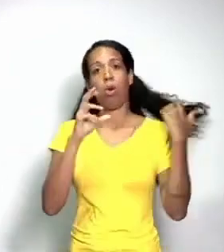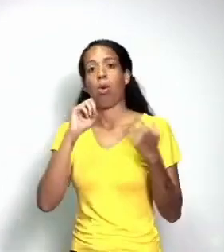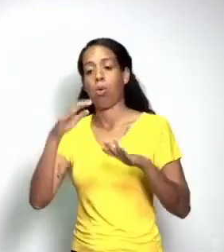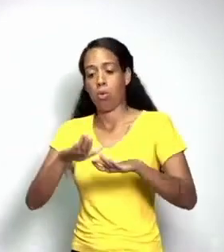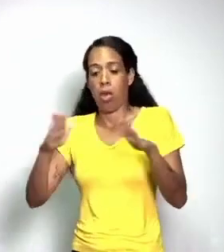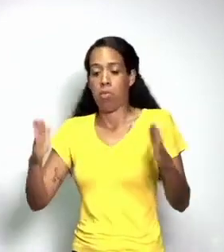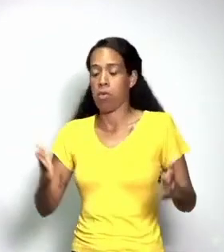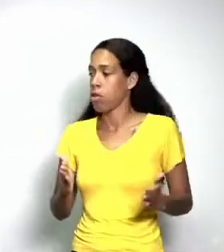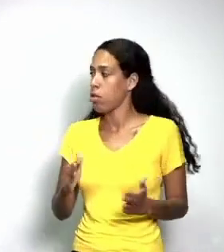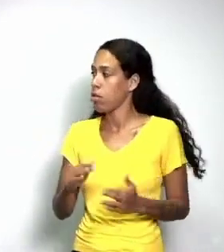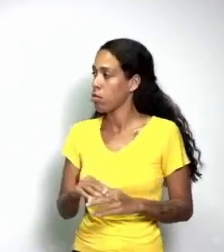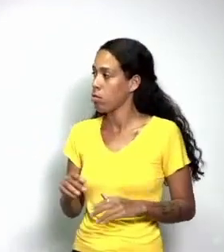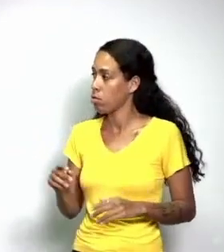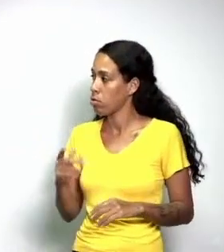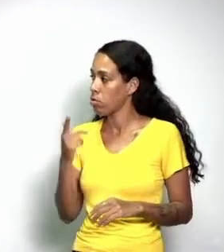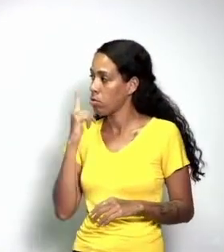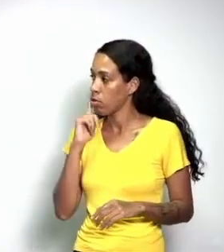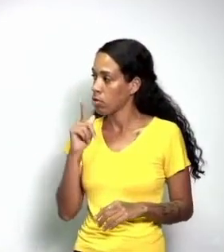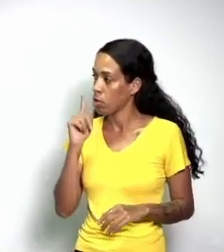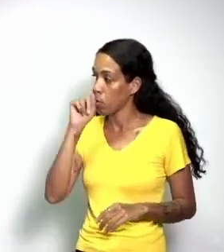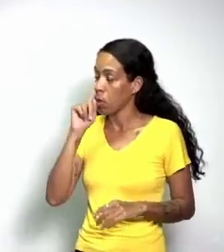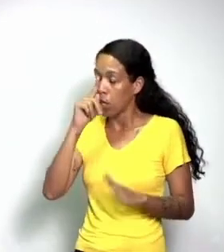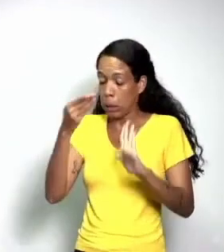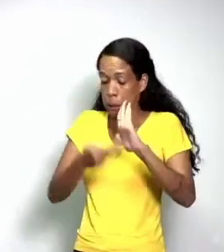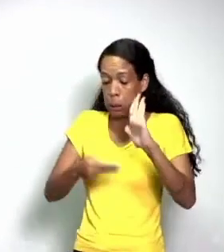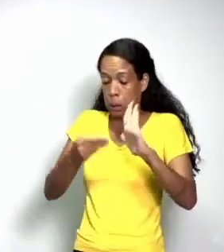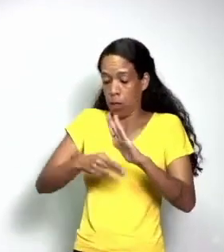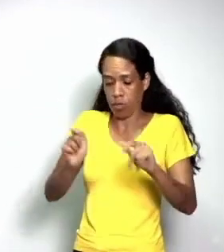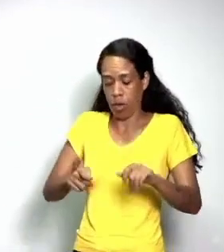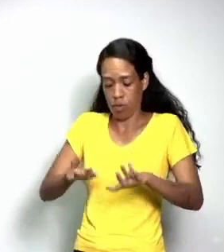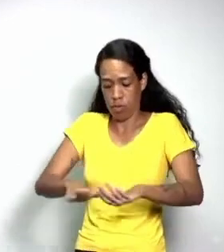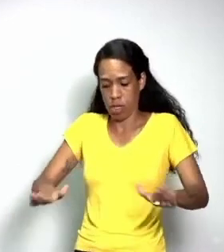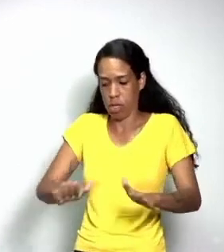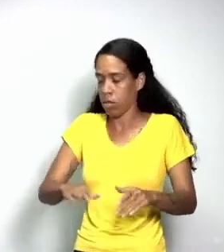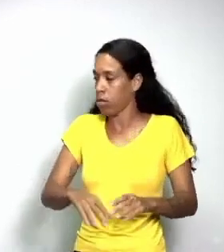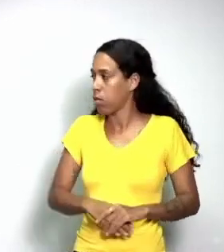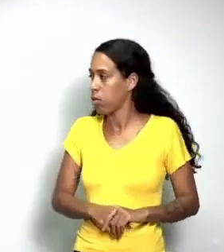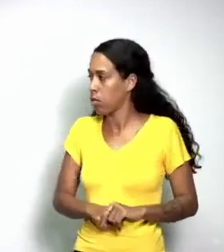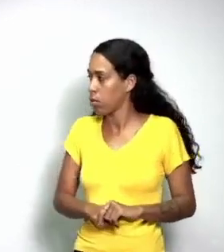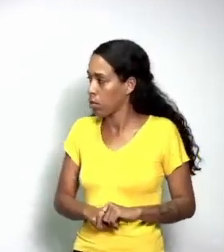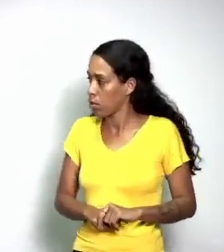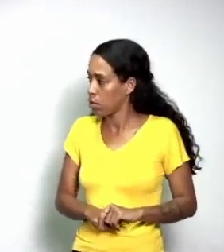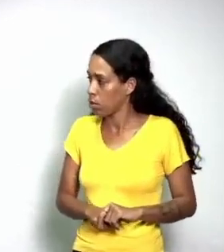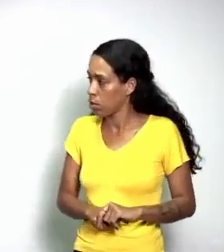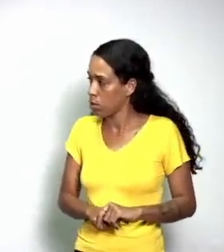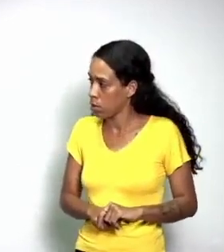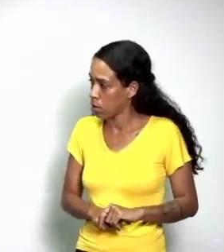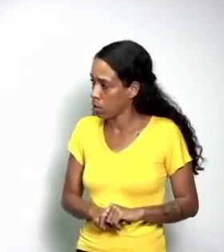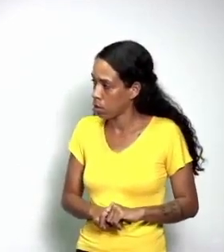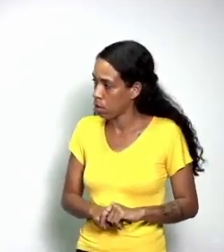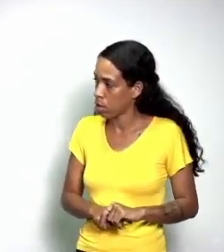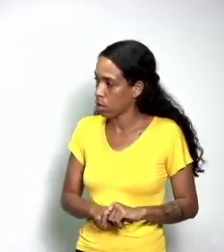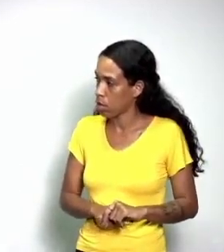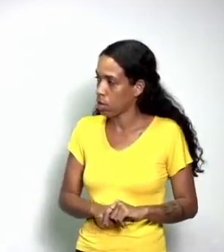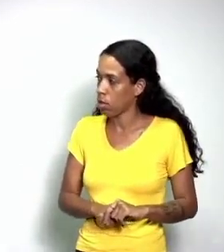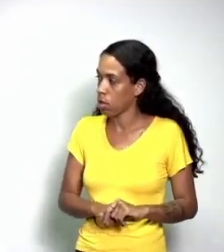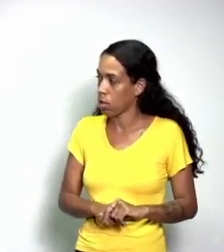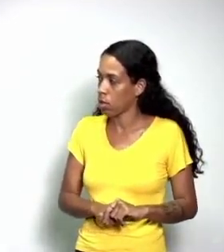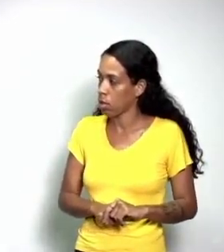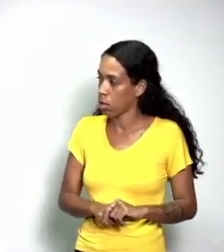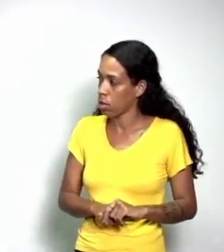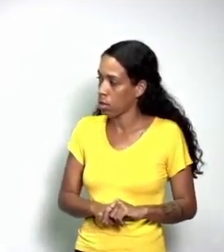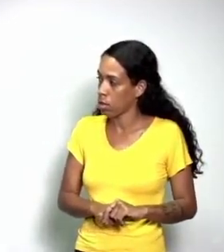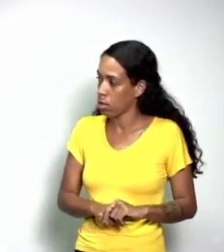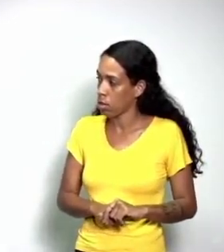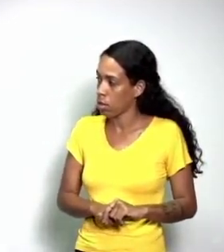pano, para também não ter risco de arranhar o material. Mas aqui eu vou fazer com vocês, até para garantir que eu